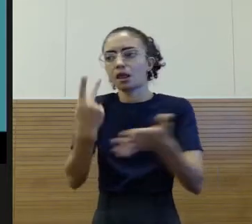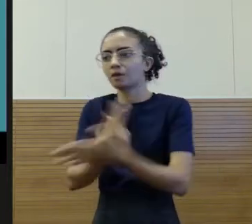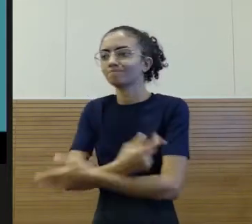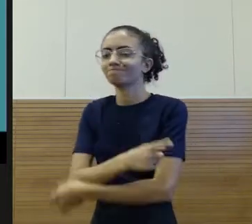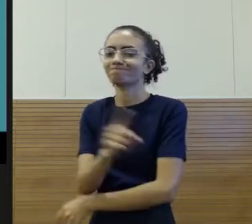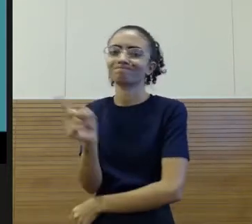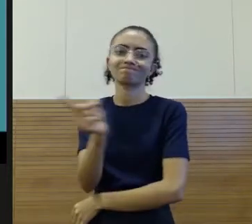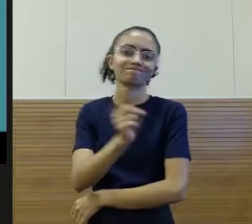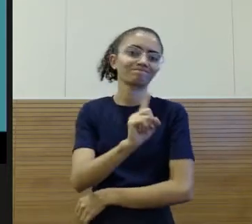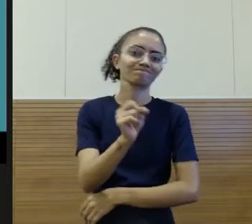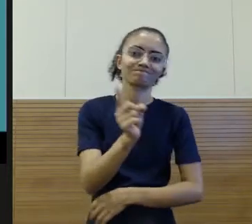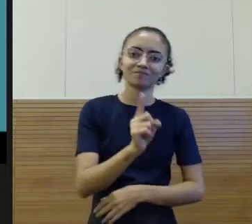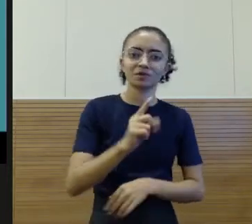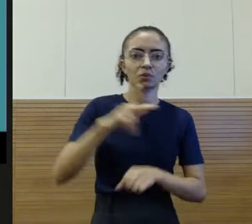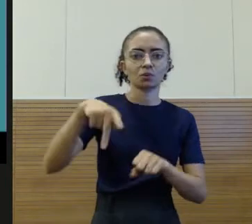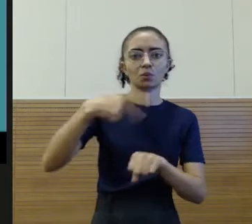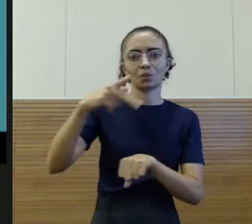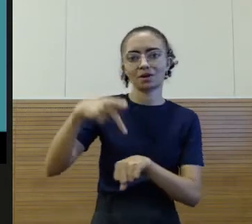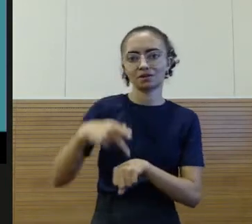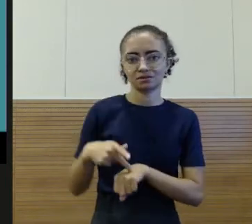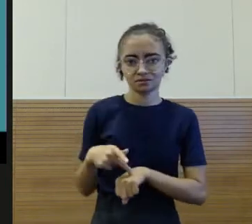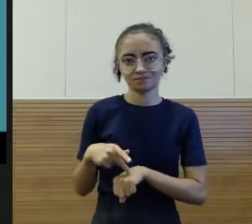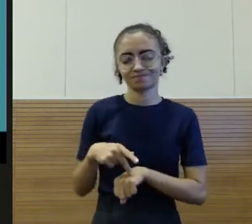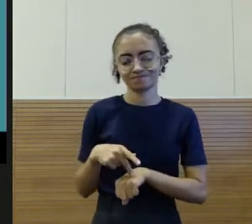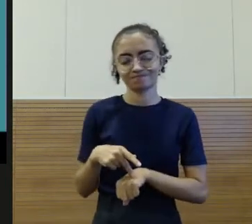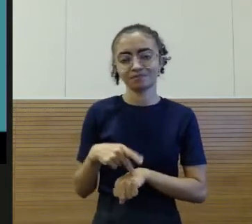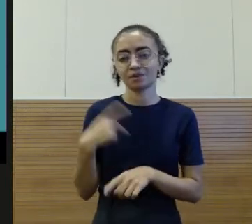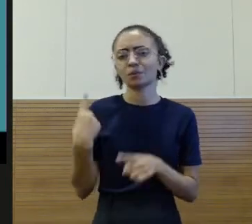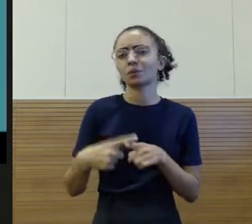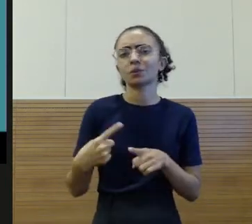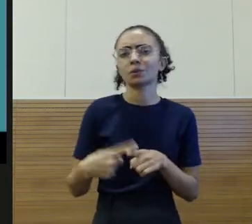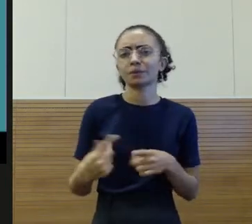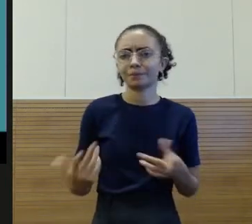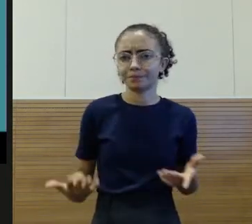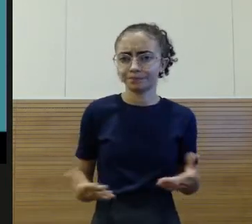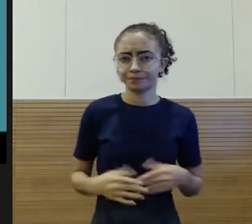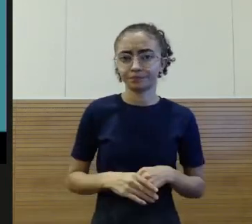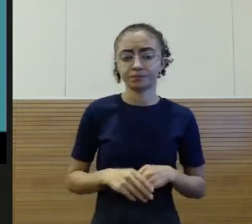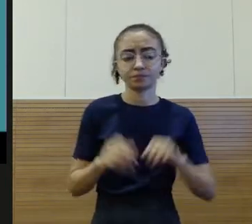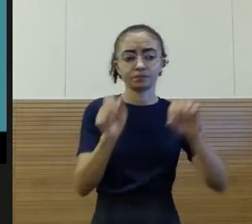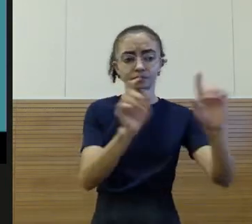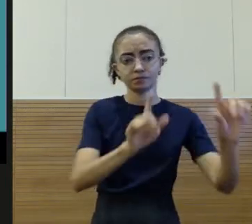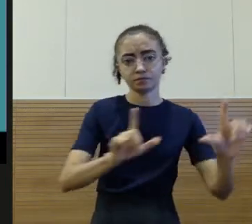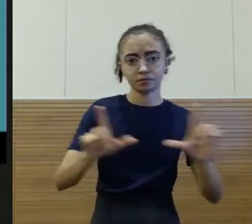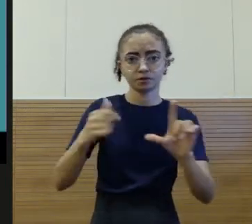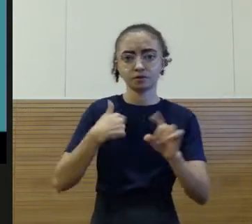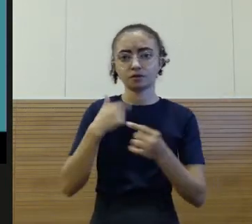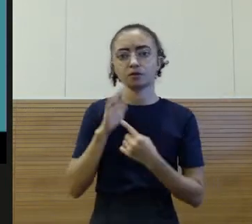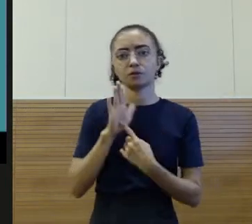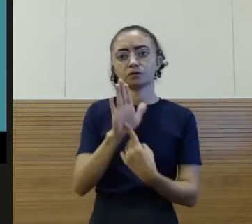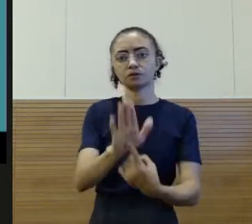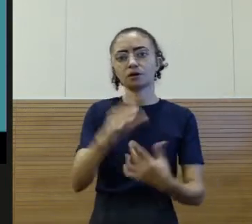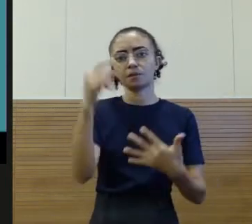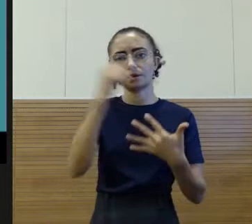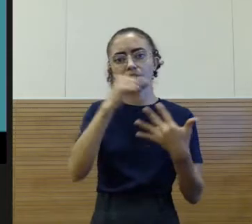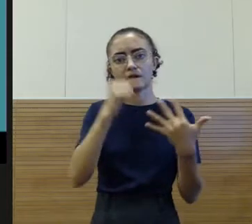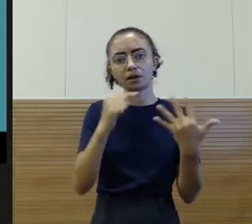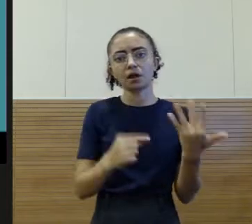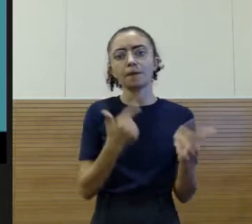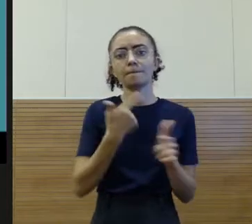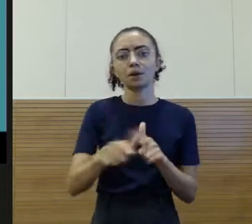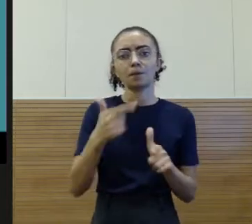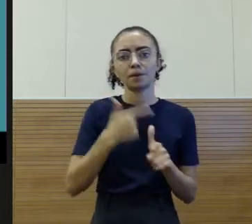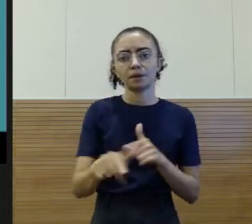países e na maioria das partes do mundo. E por quê? No seguinte slide, eu gostaria de destacar alguns dos principais